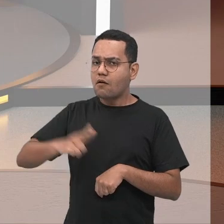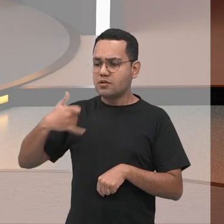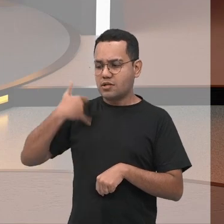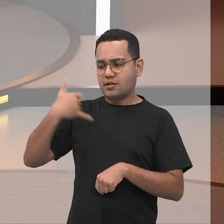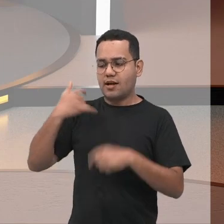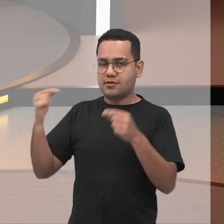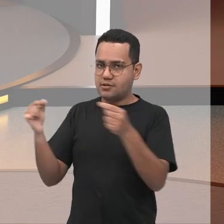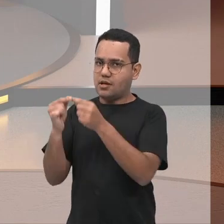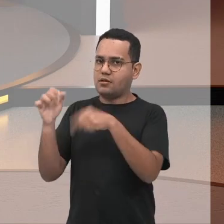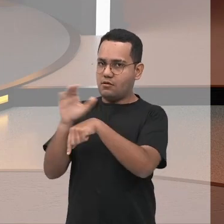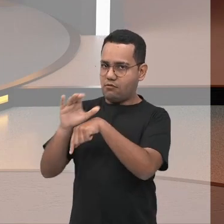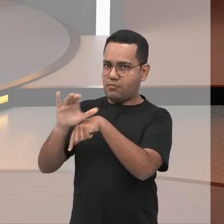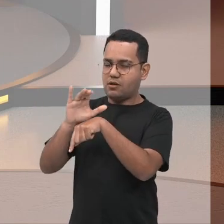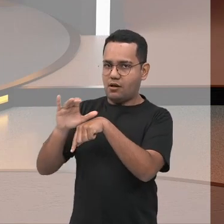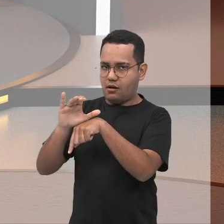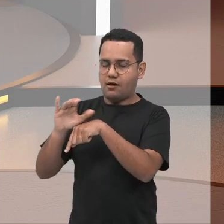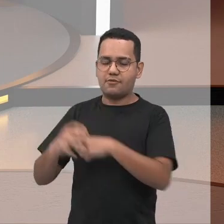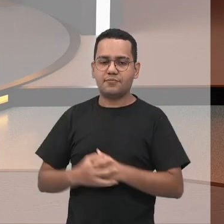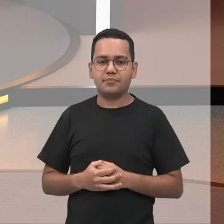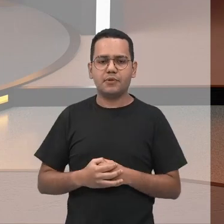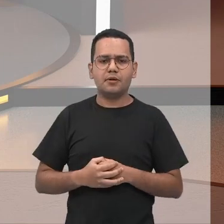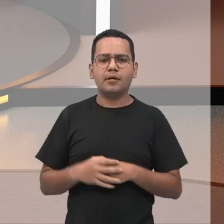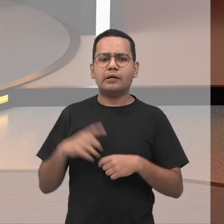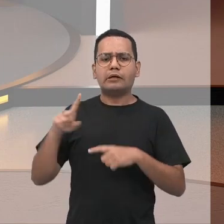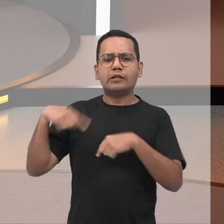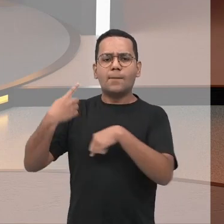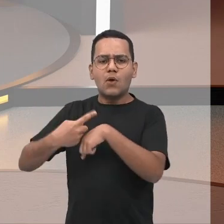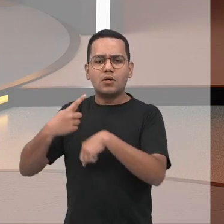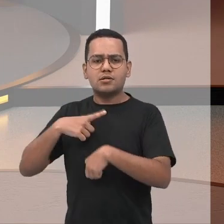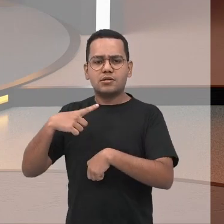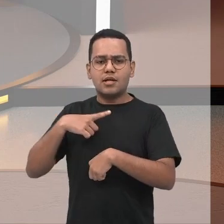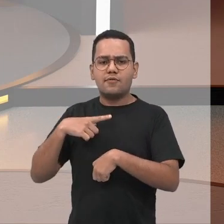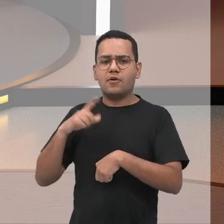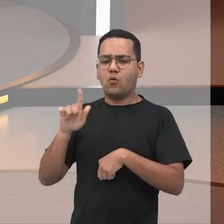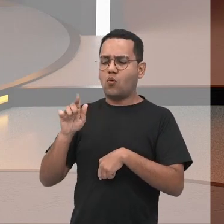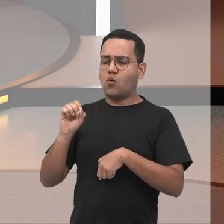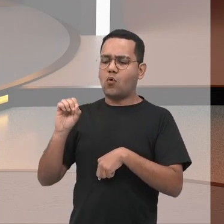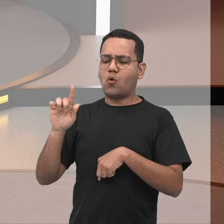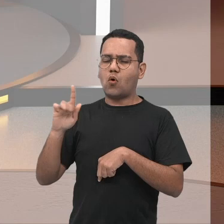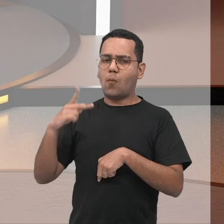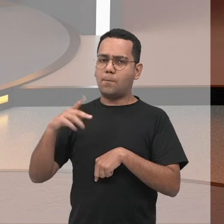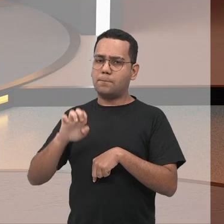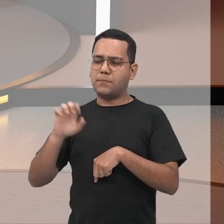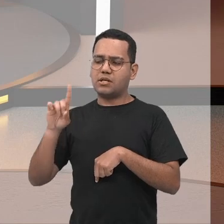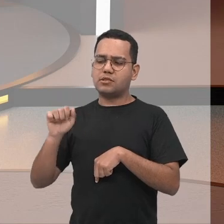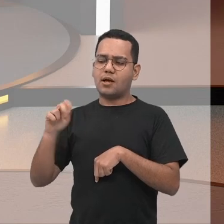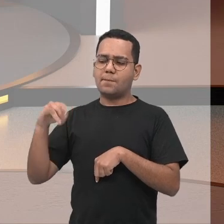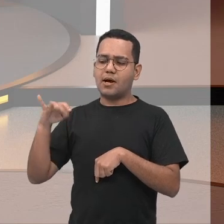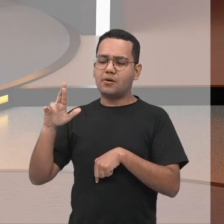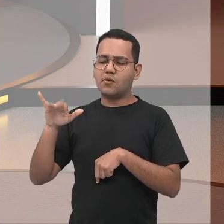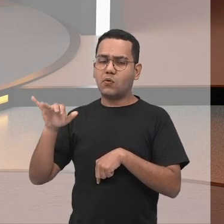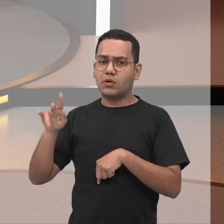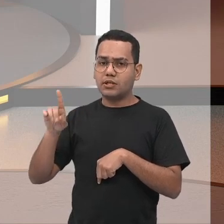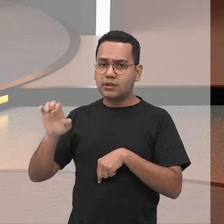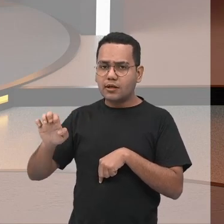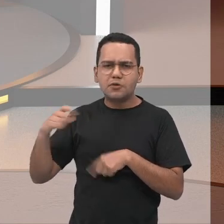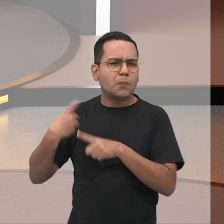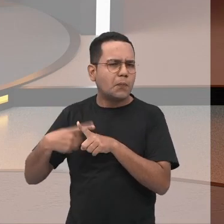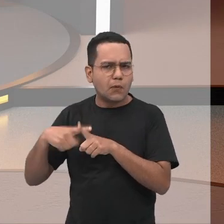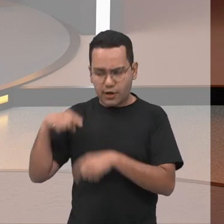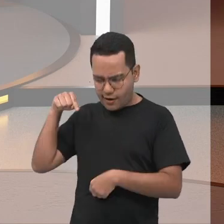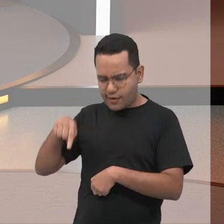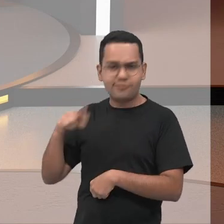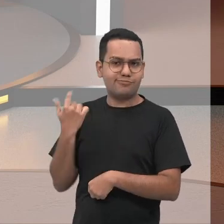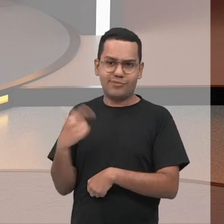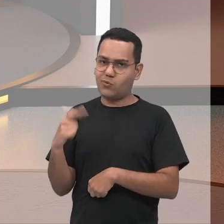da maioridade. Por que é chamado golpe da maioridade? Porque Dom Pedro ainda não tinha 18 anos. A Constituição